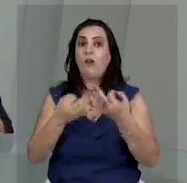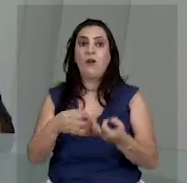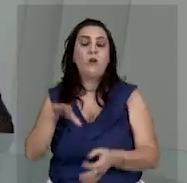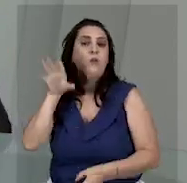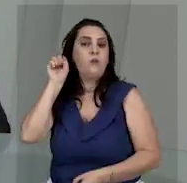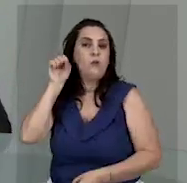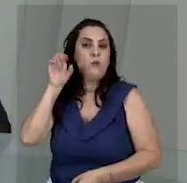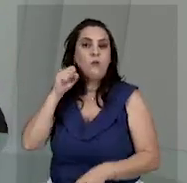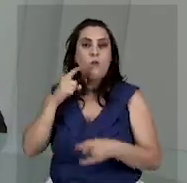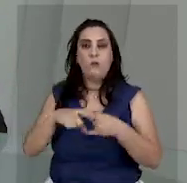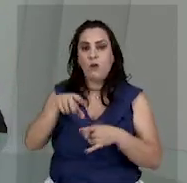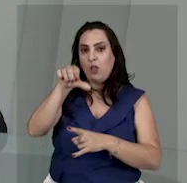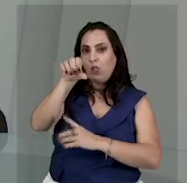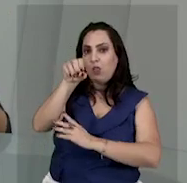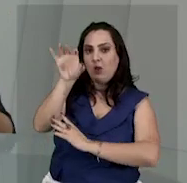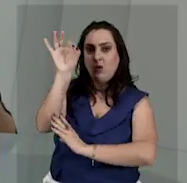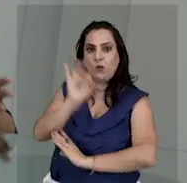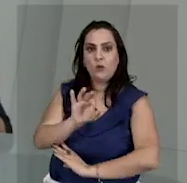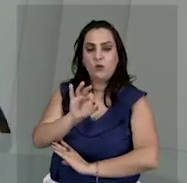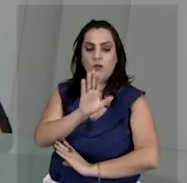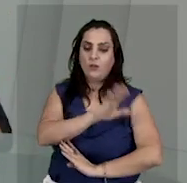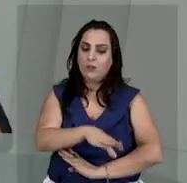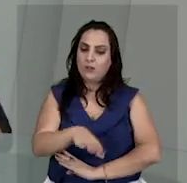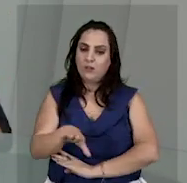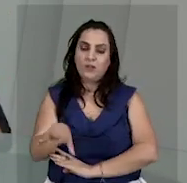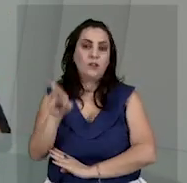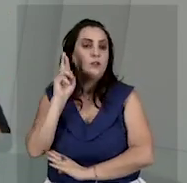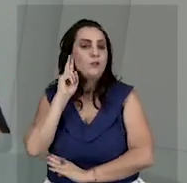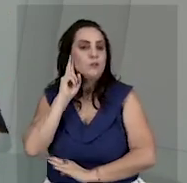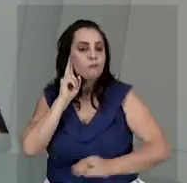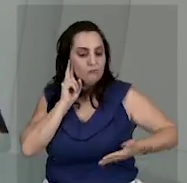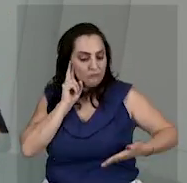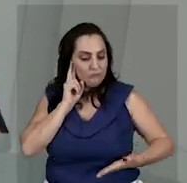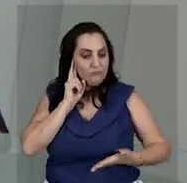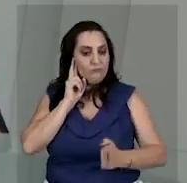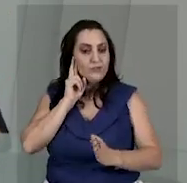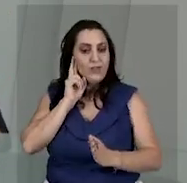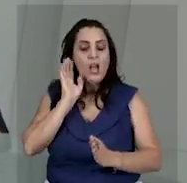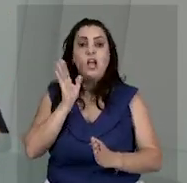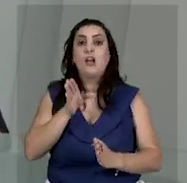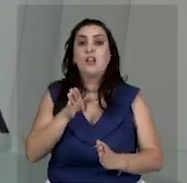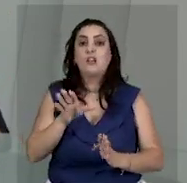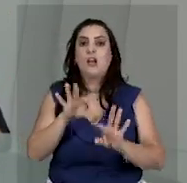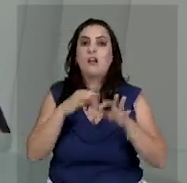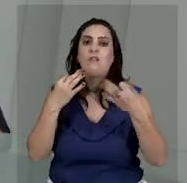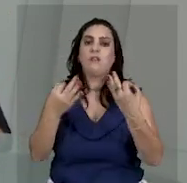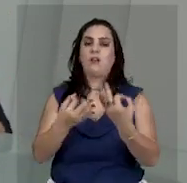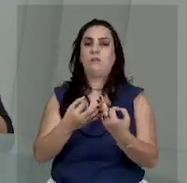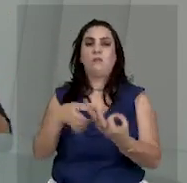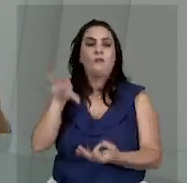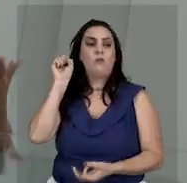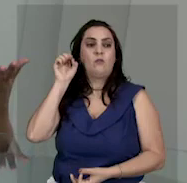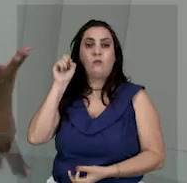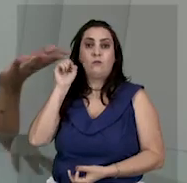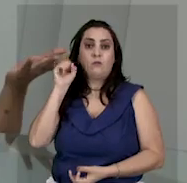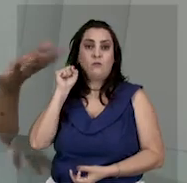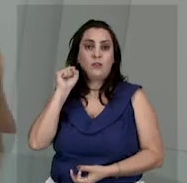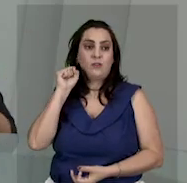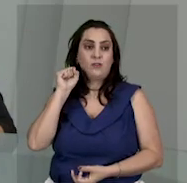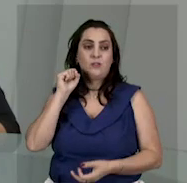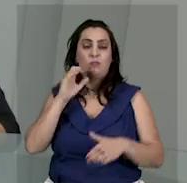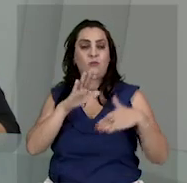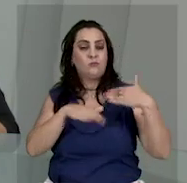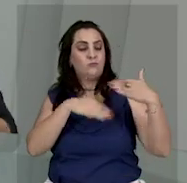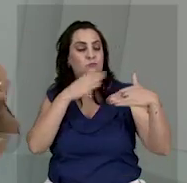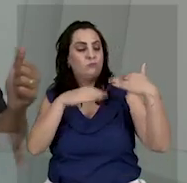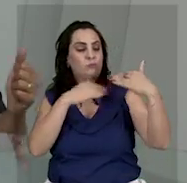90% das crianças surdas que nascem em família de ouvinte. Não vem de uma geração de surdos, porque o desenvolvimento da criança surda e